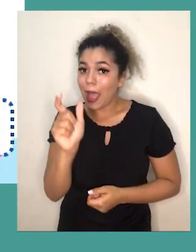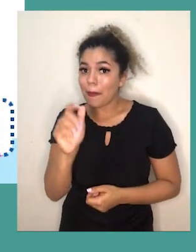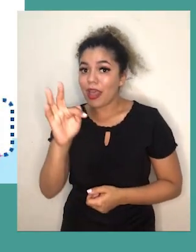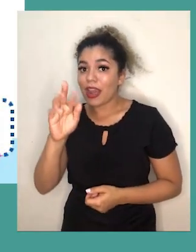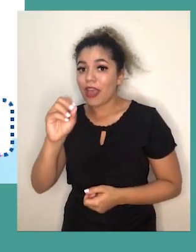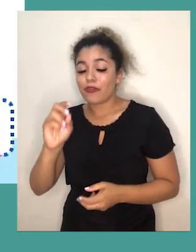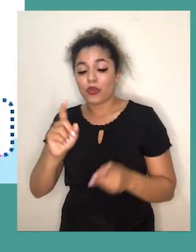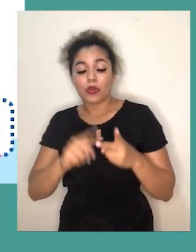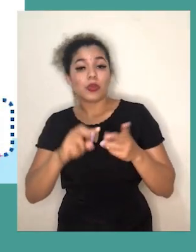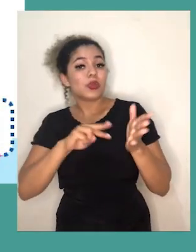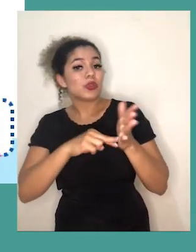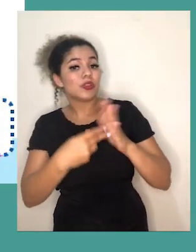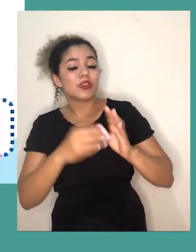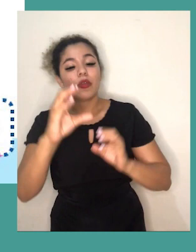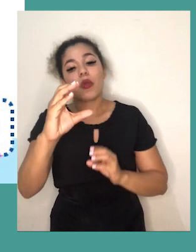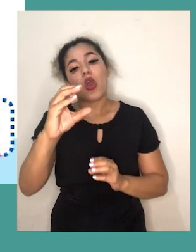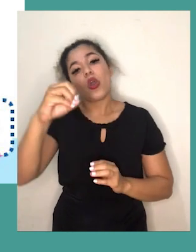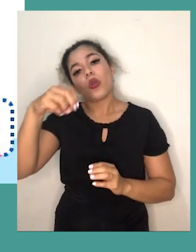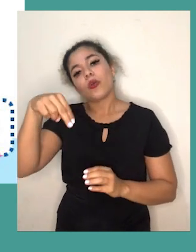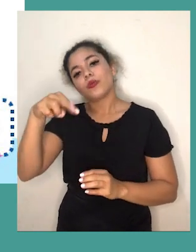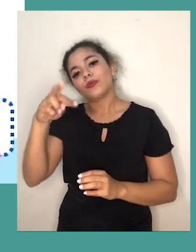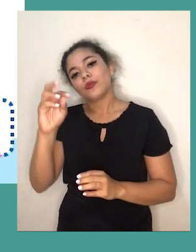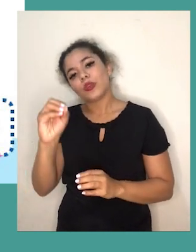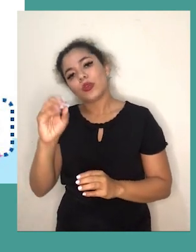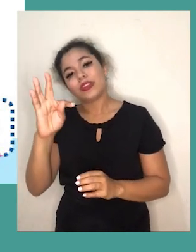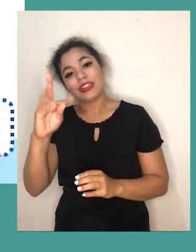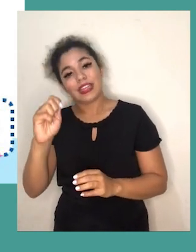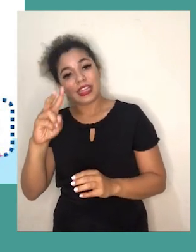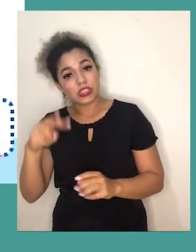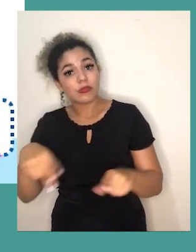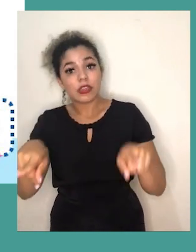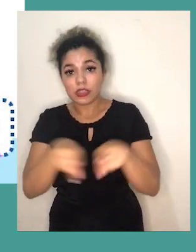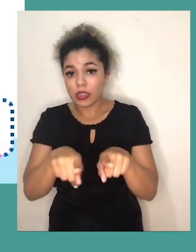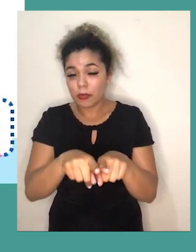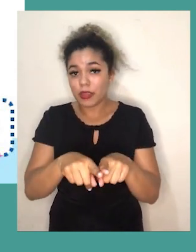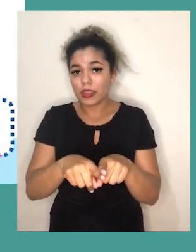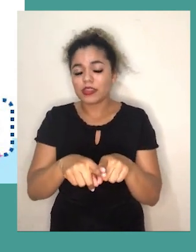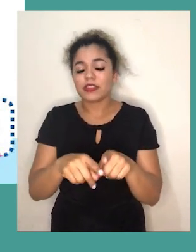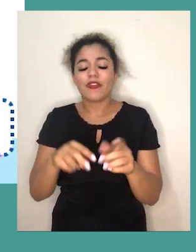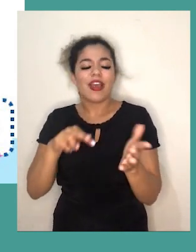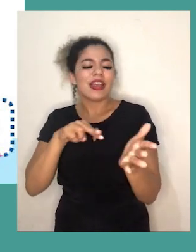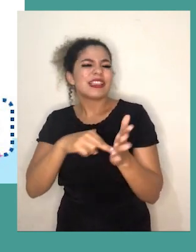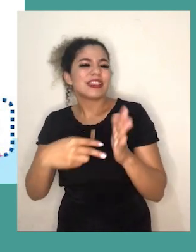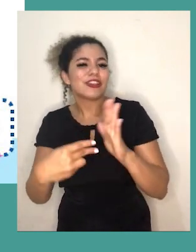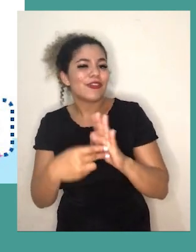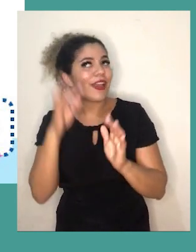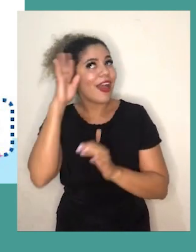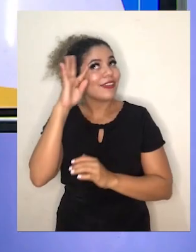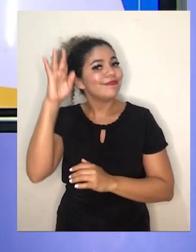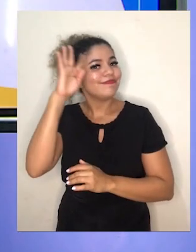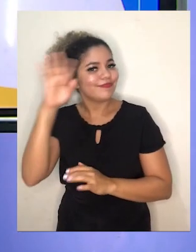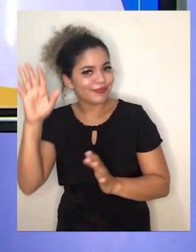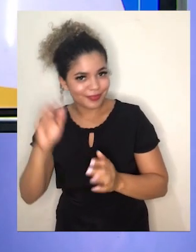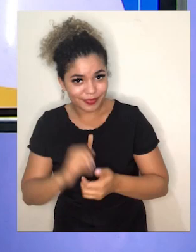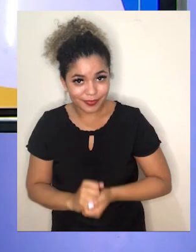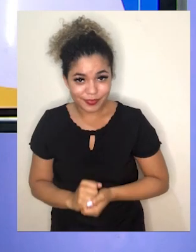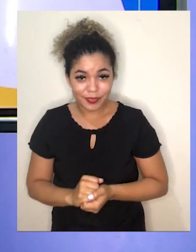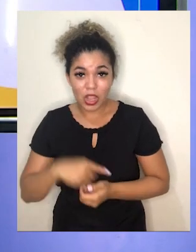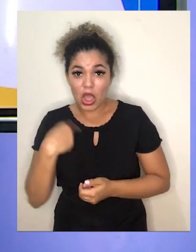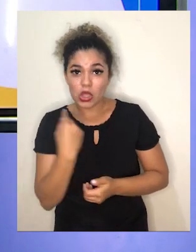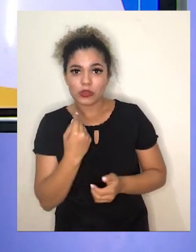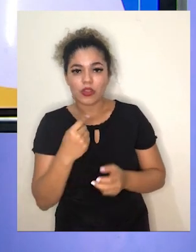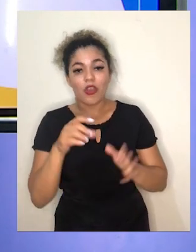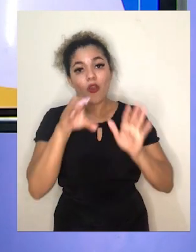no seu sentido conotativo, que também é conhecido como sentido figurado. Nós